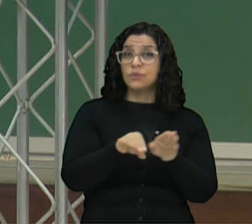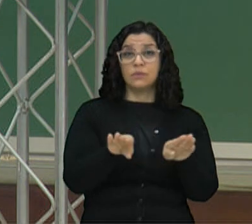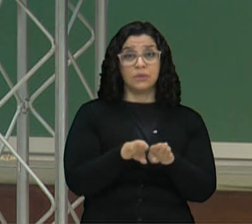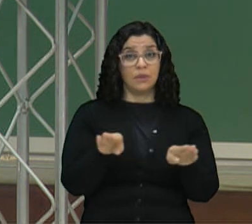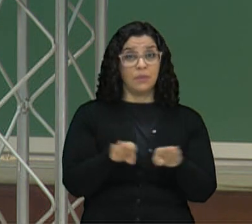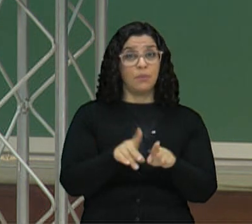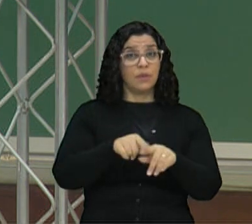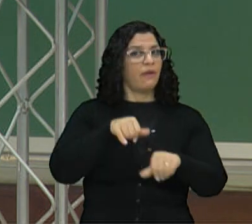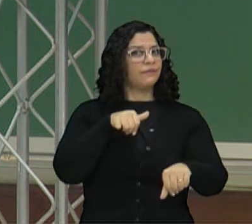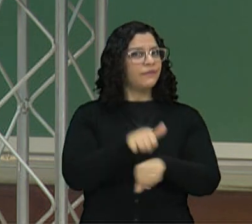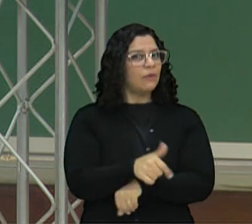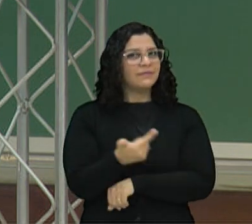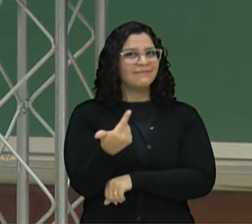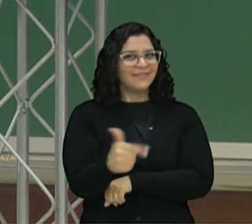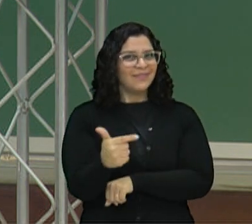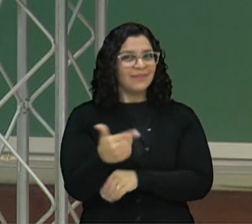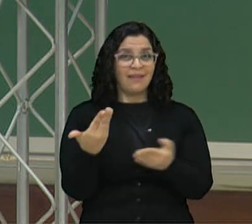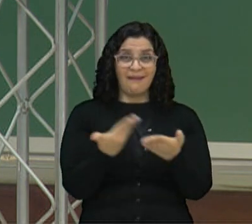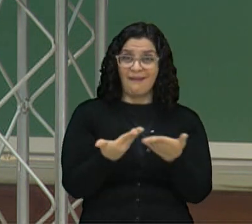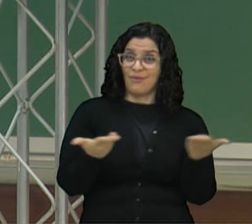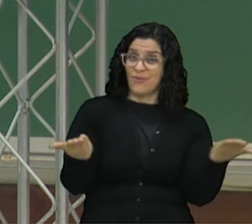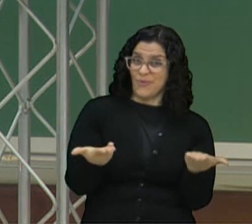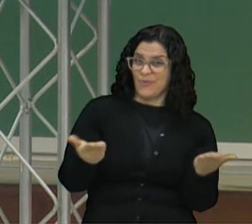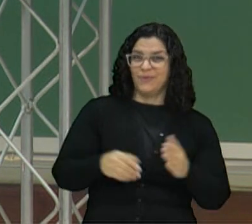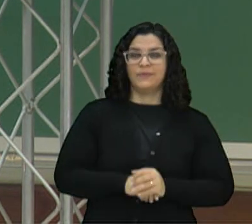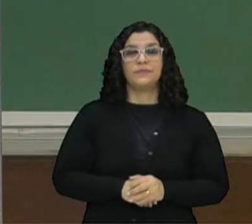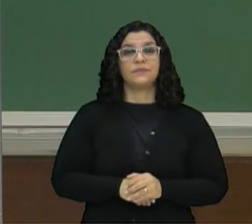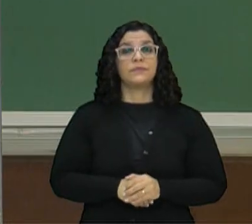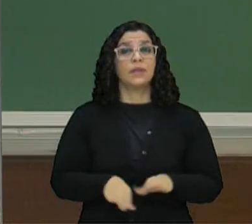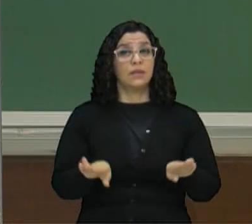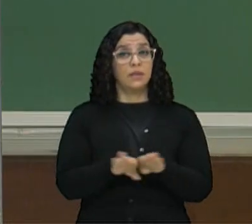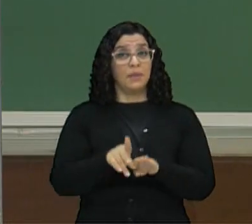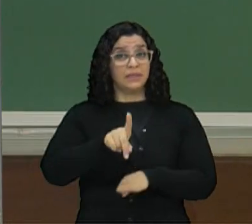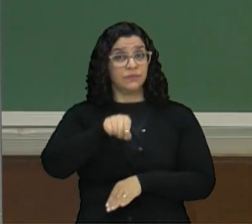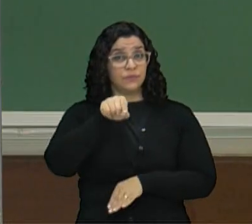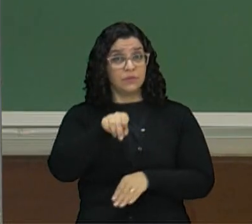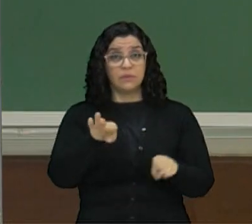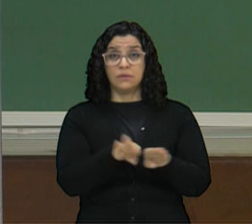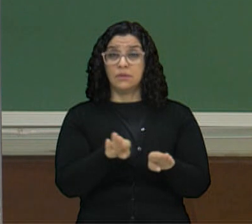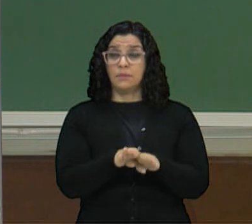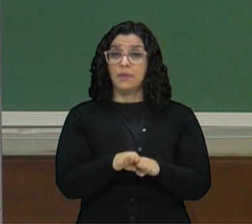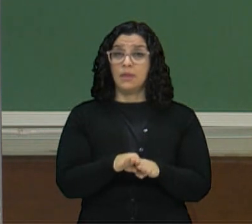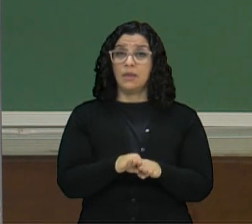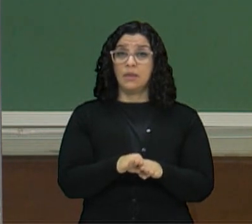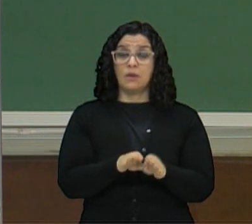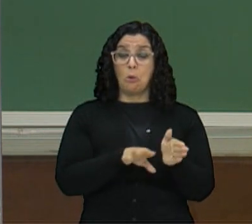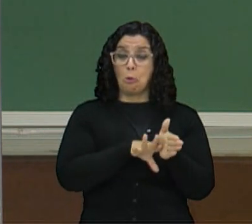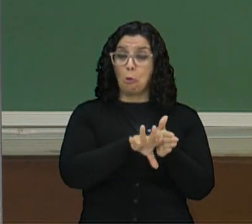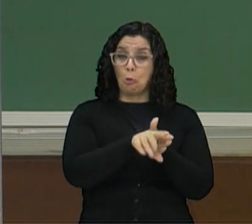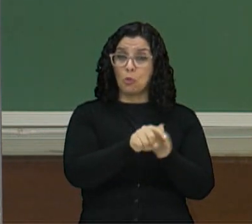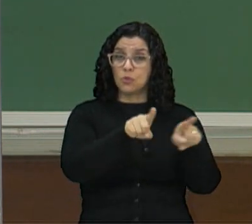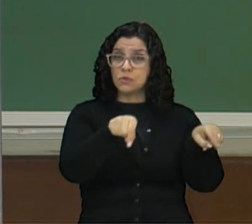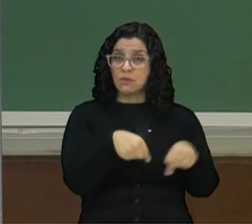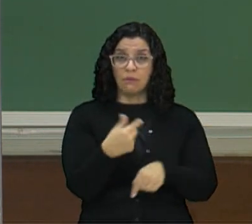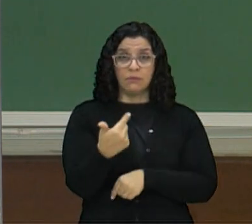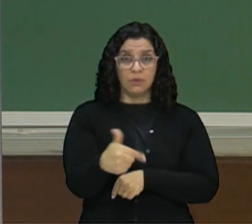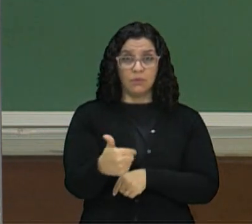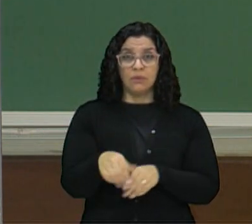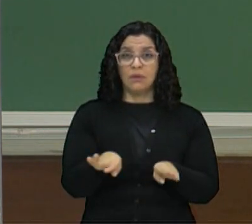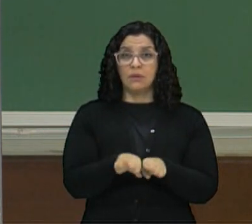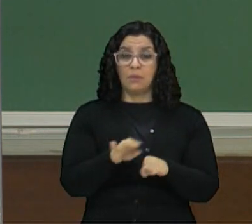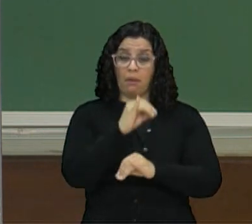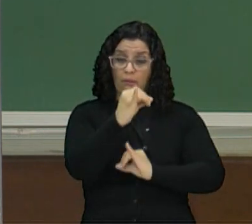você não leve falta nessa aula de hoje. E se você, por acaso, não tem acesso ao Classroom e não tem